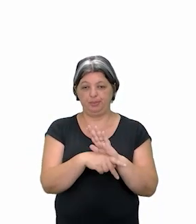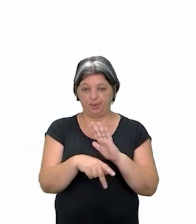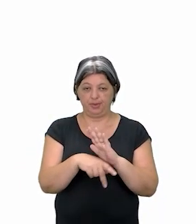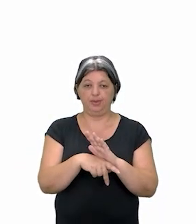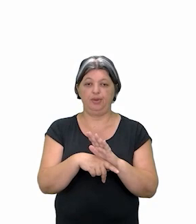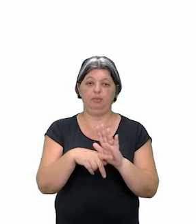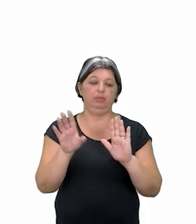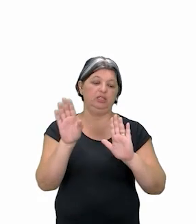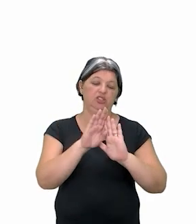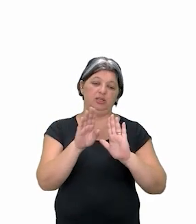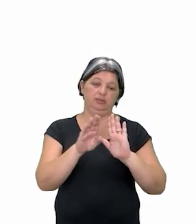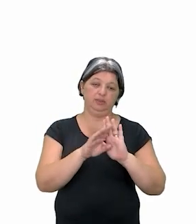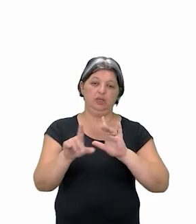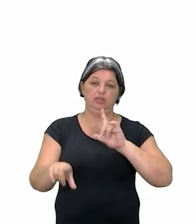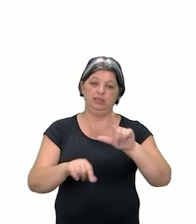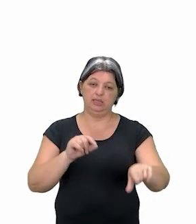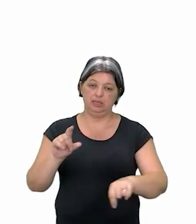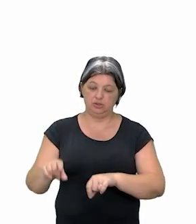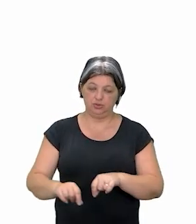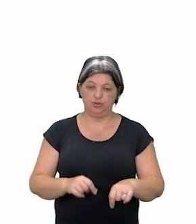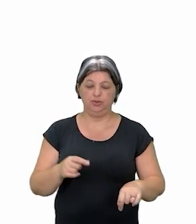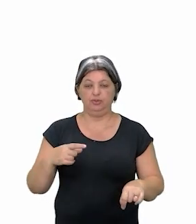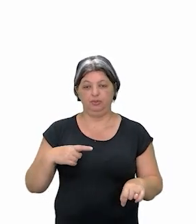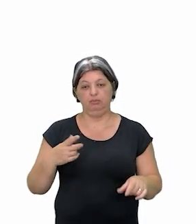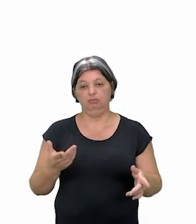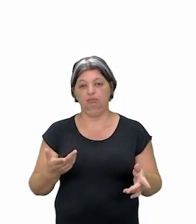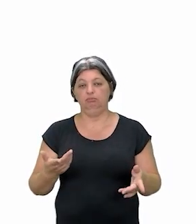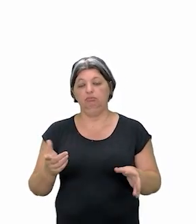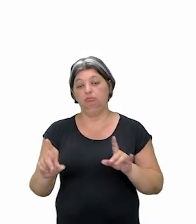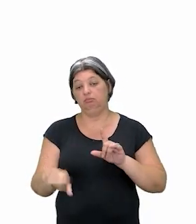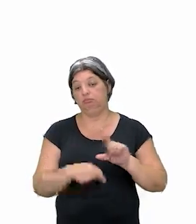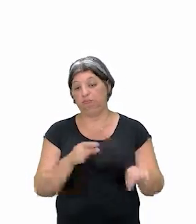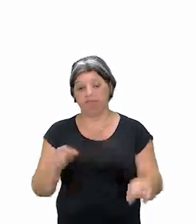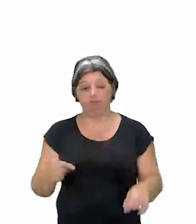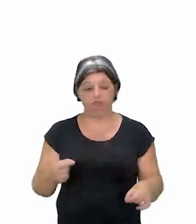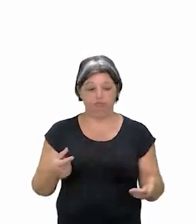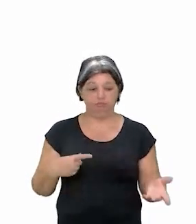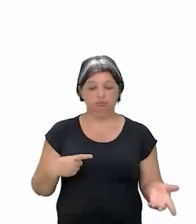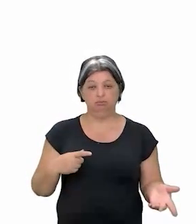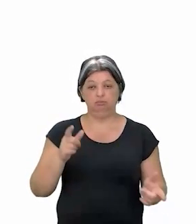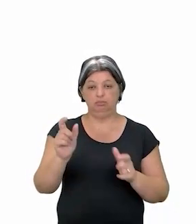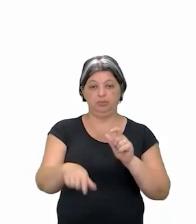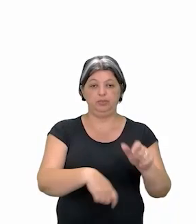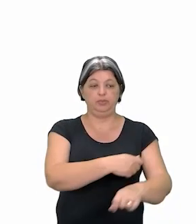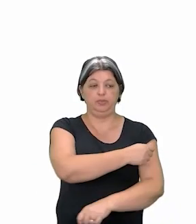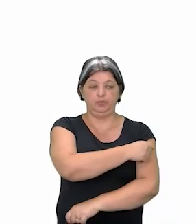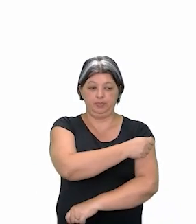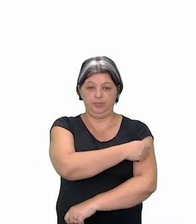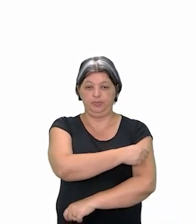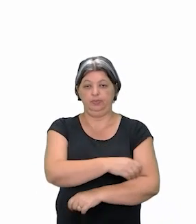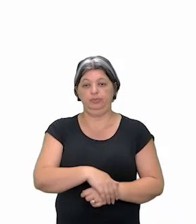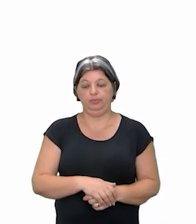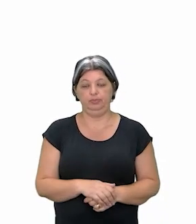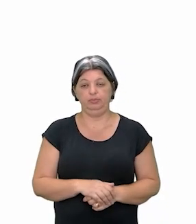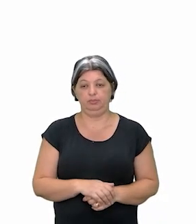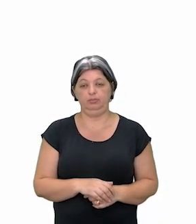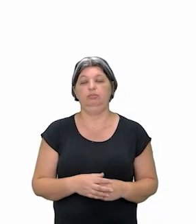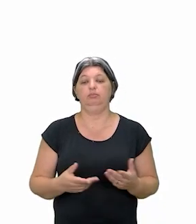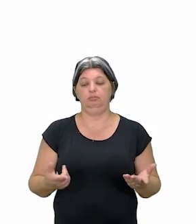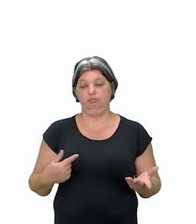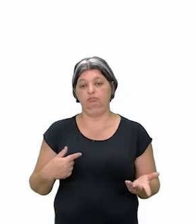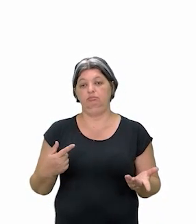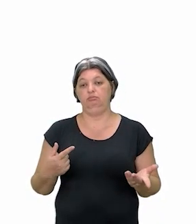classificatória e seletiva, ela tem por função selecionar, né, aqueles estudantes ou as estudantes que estão aptos